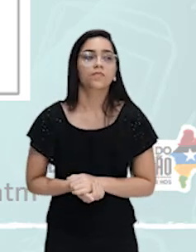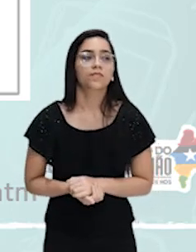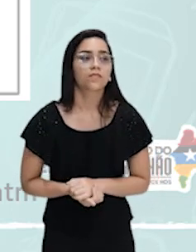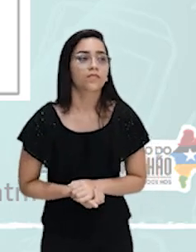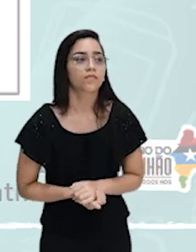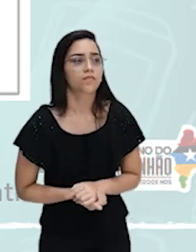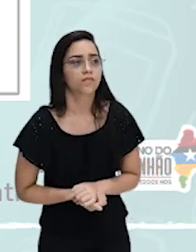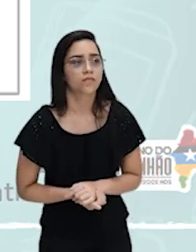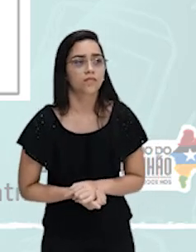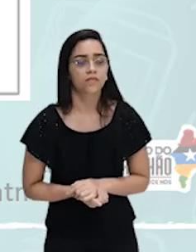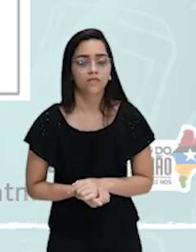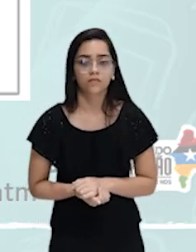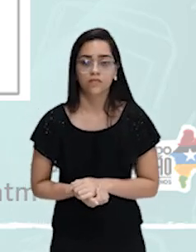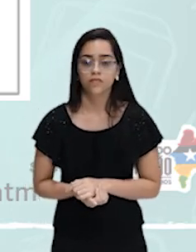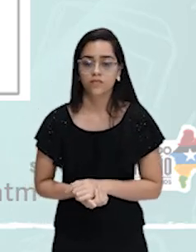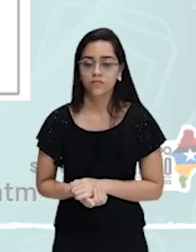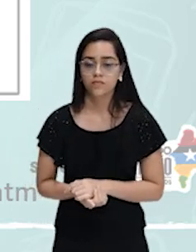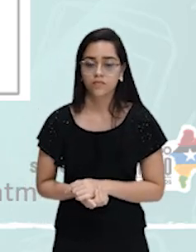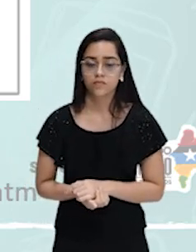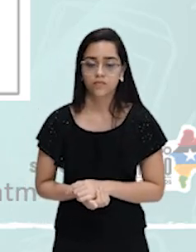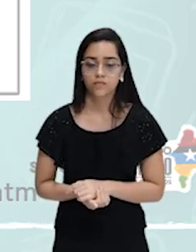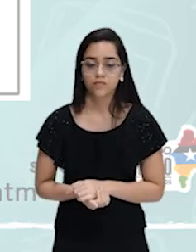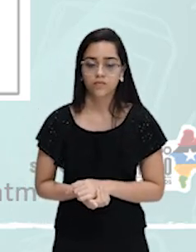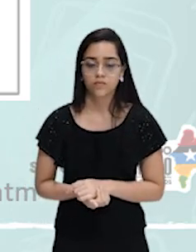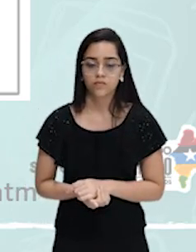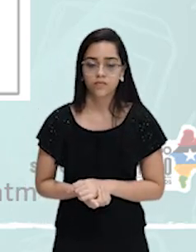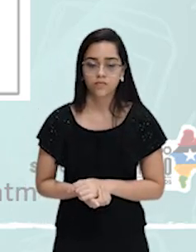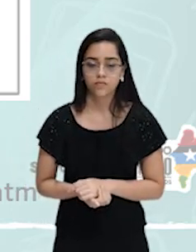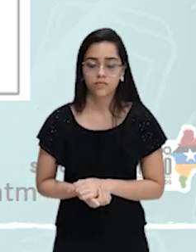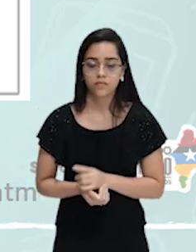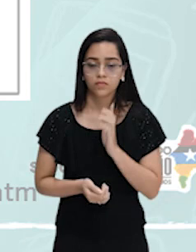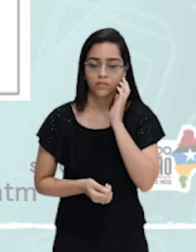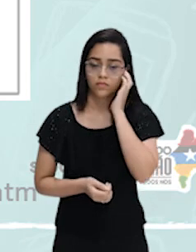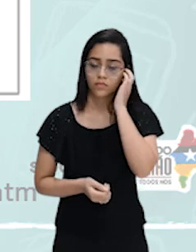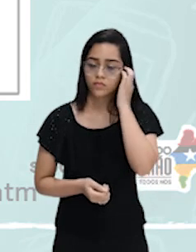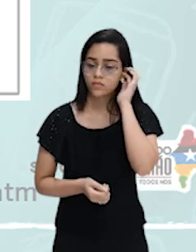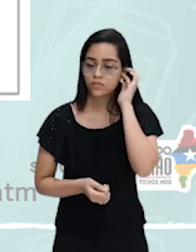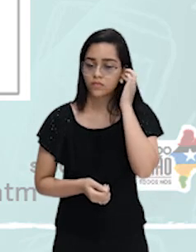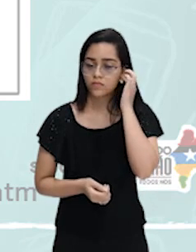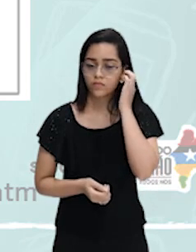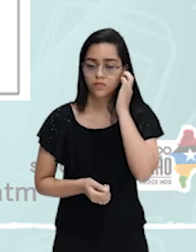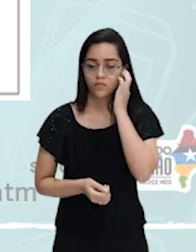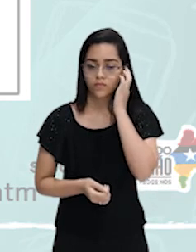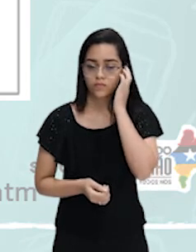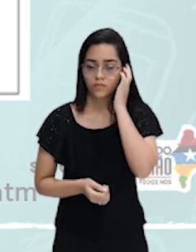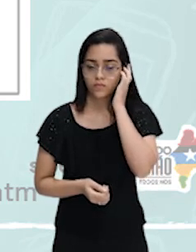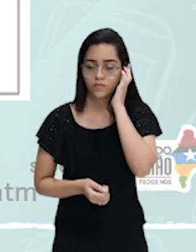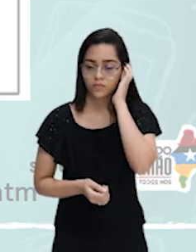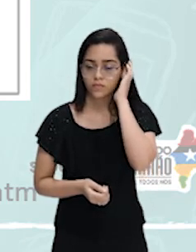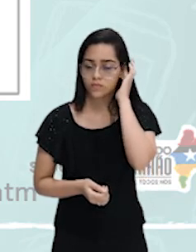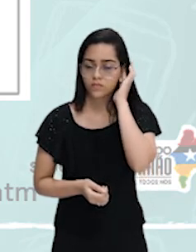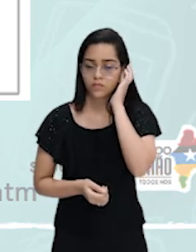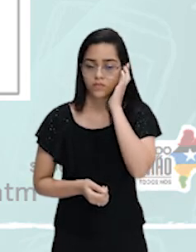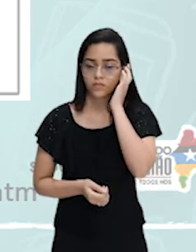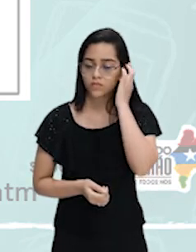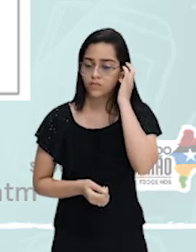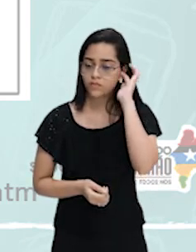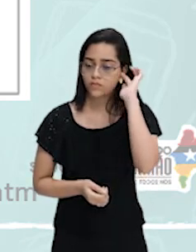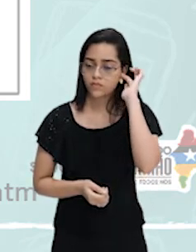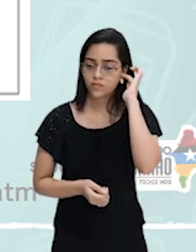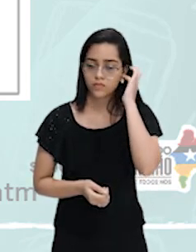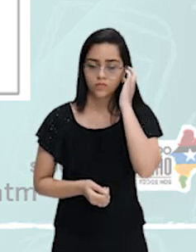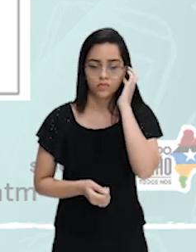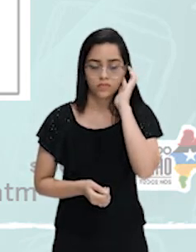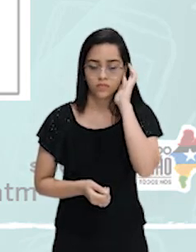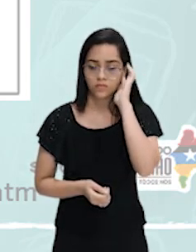Celeste intercepta o horizonte, é também chamado de ponto cardeal norte, certo? Então, esse